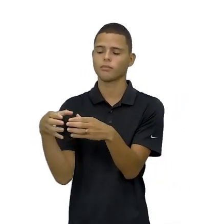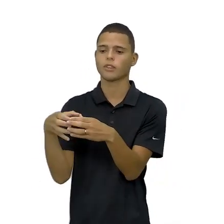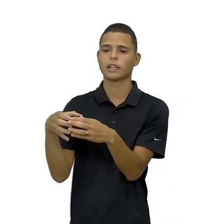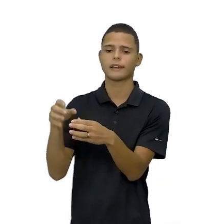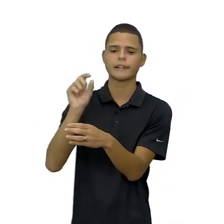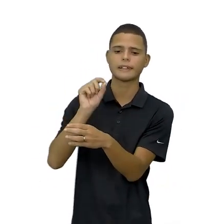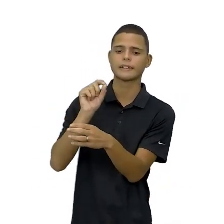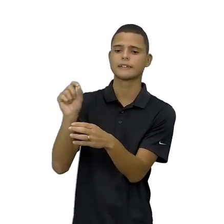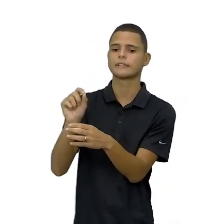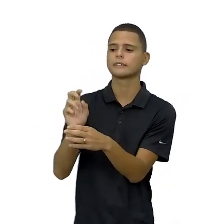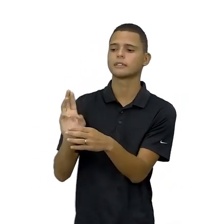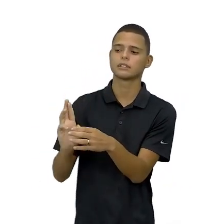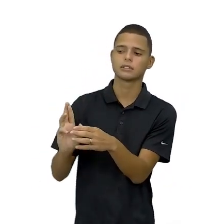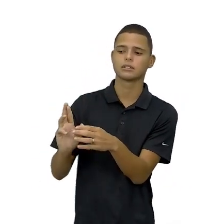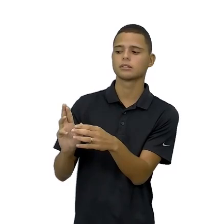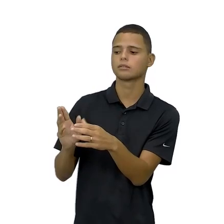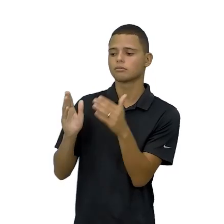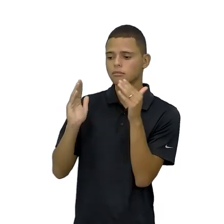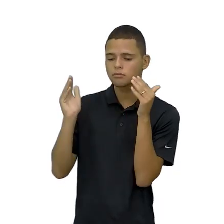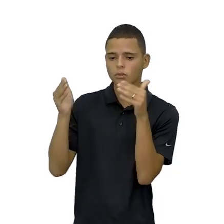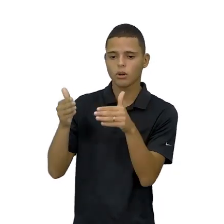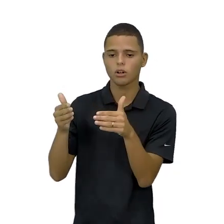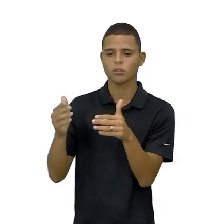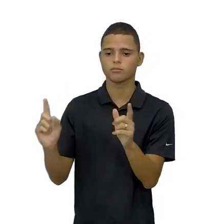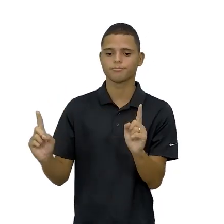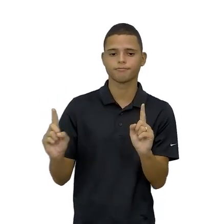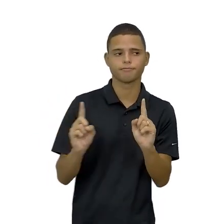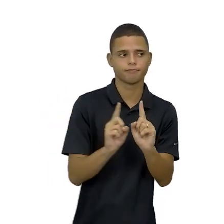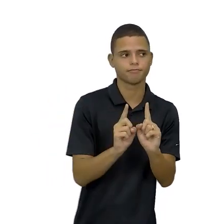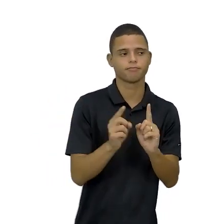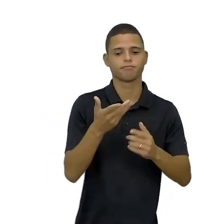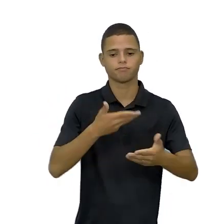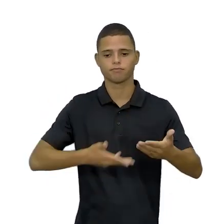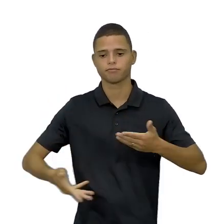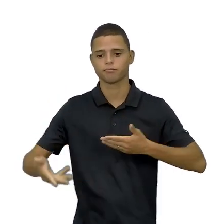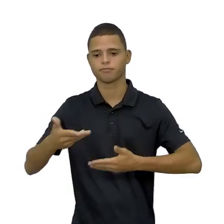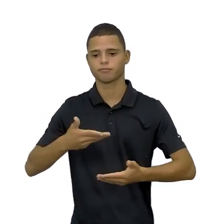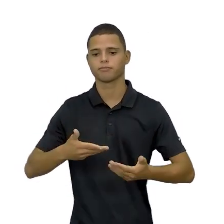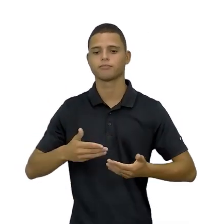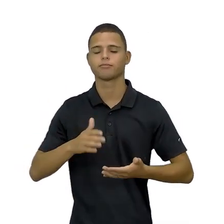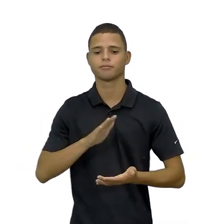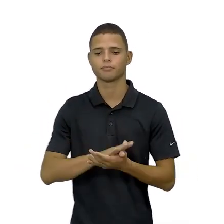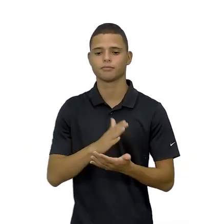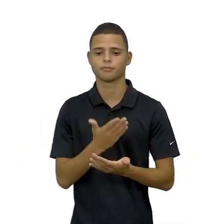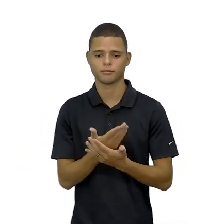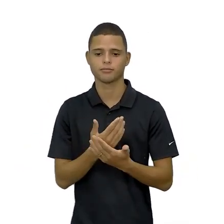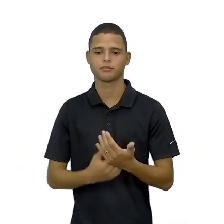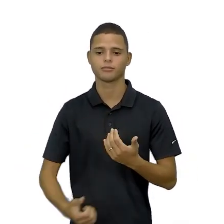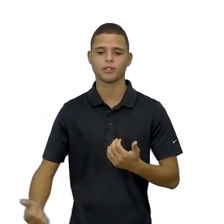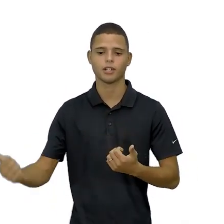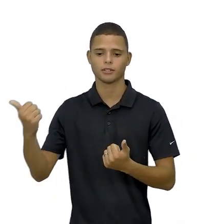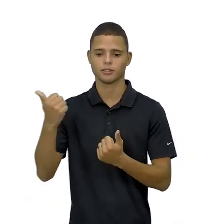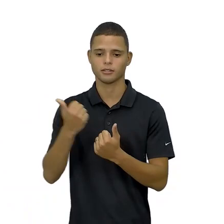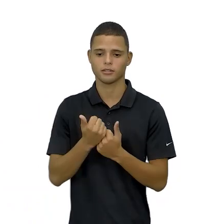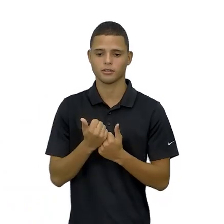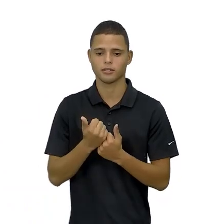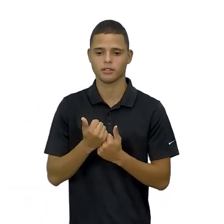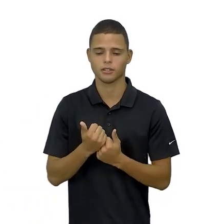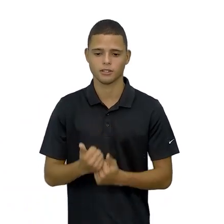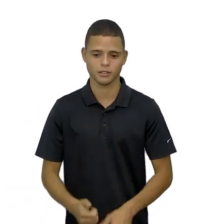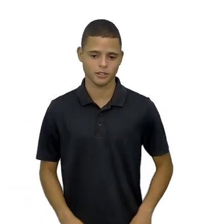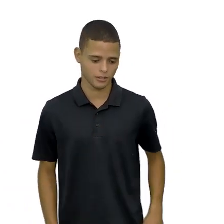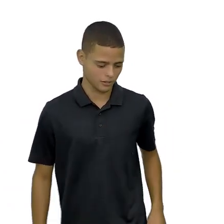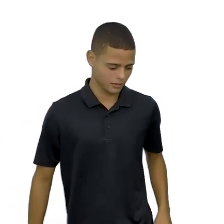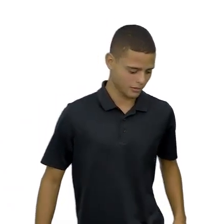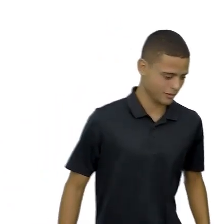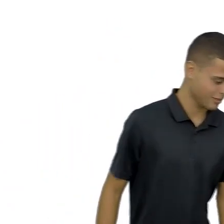vai potencializar para sentar junto, para poder trocar informação? Às vezes eu tenho um aluno que é super sabido, mas que ele não